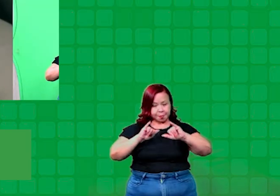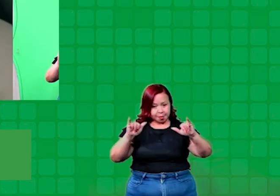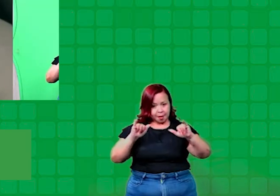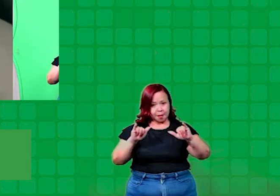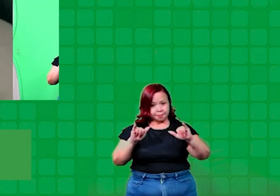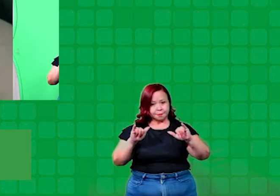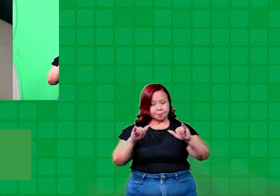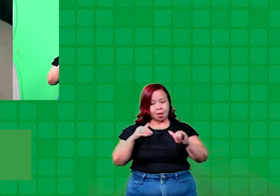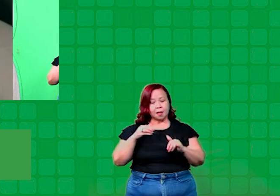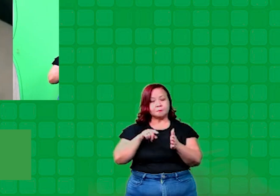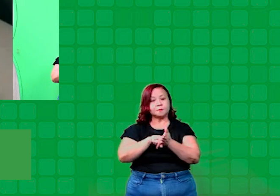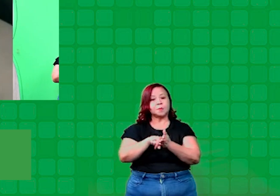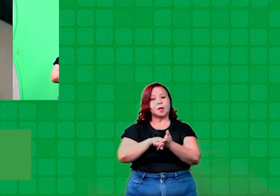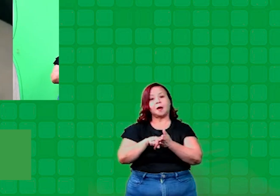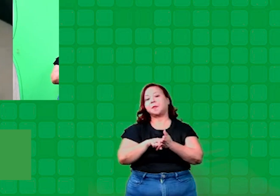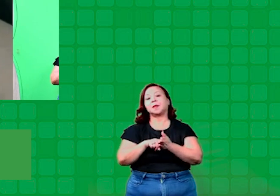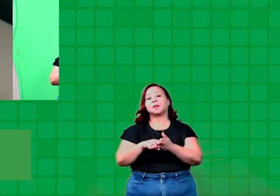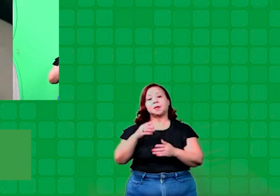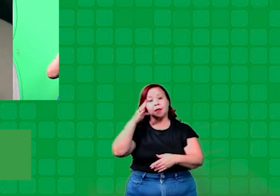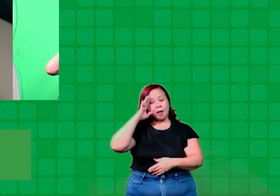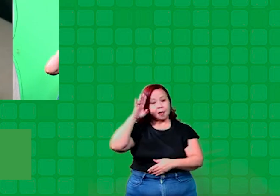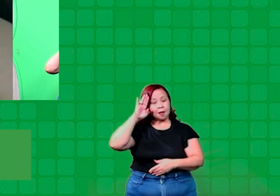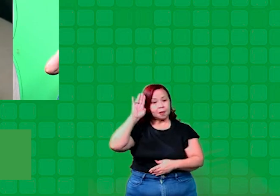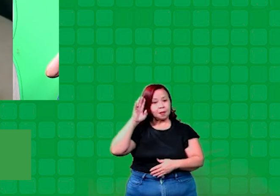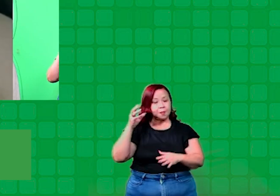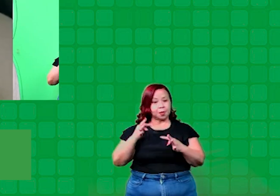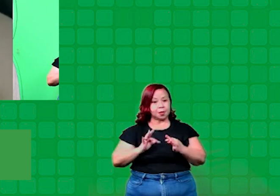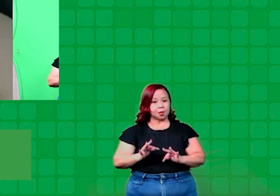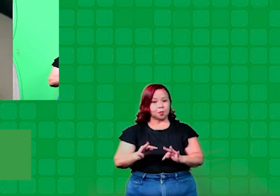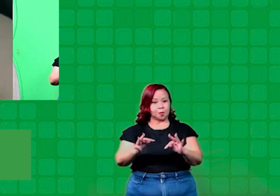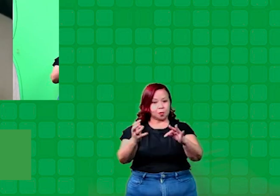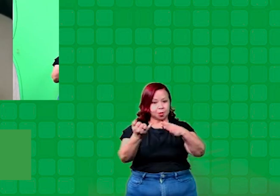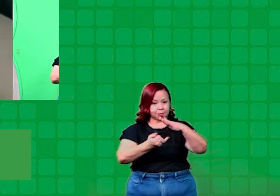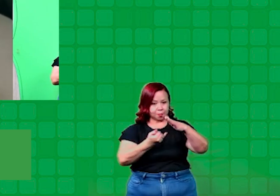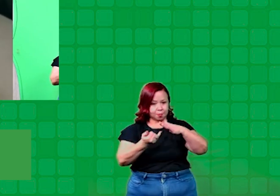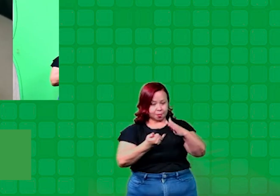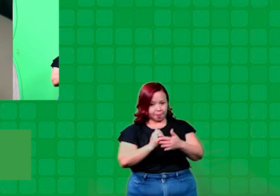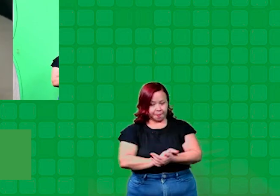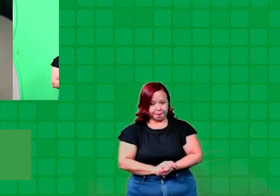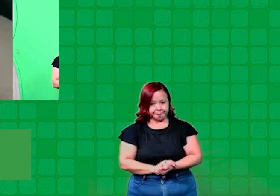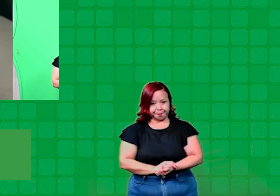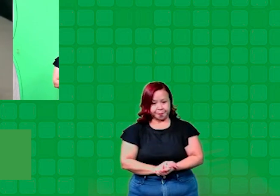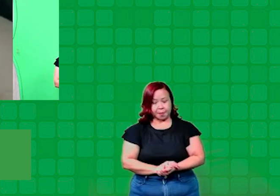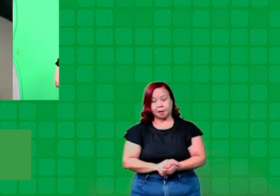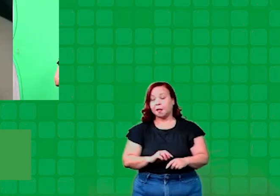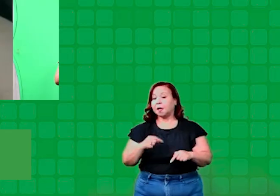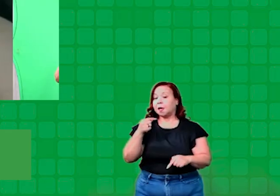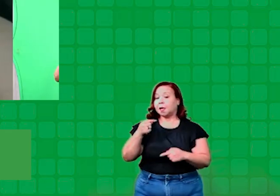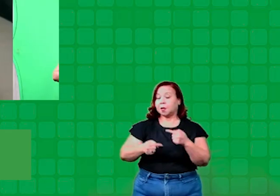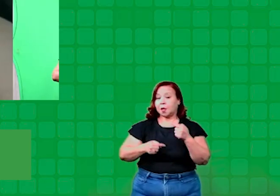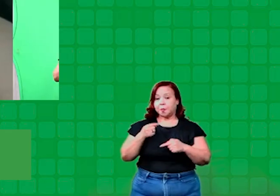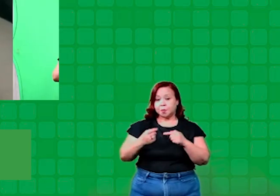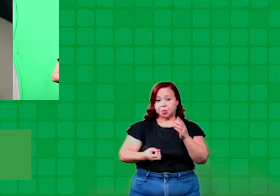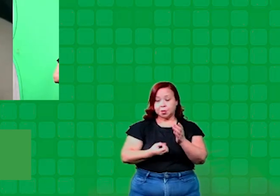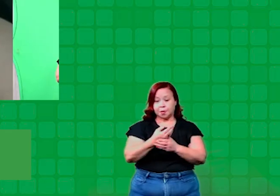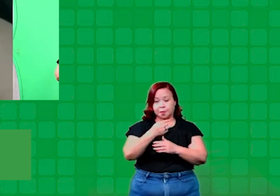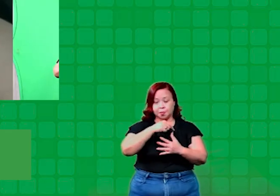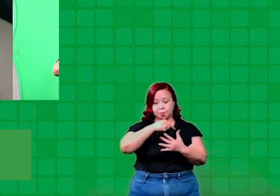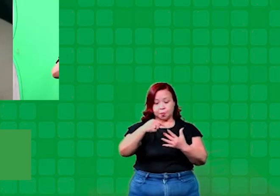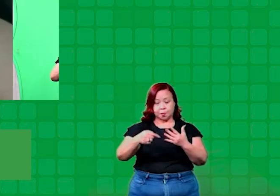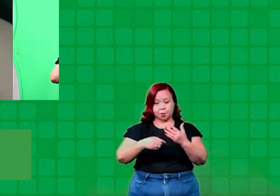científica e tecnológica da instituição. Por sua vez, a política é um instrumento que estabelece as